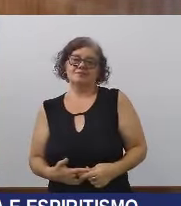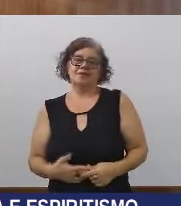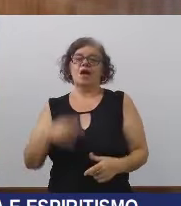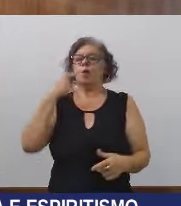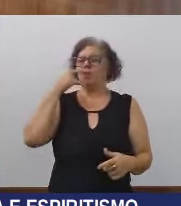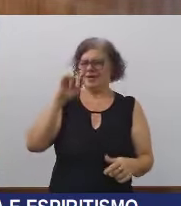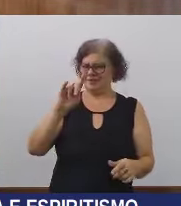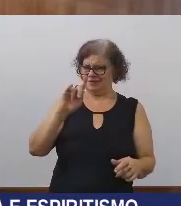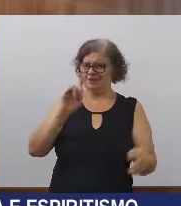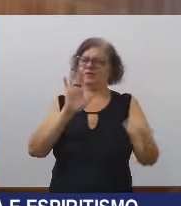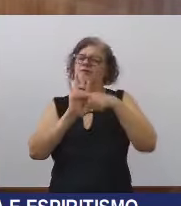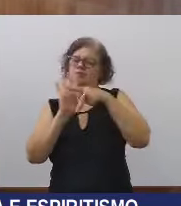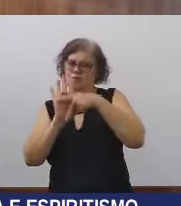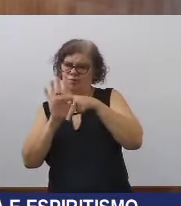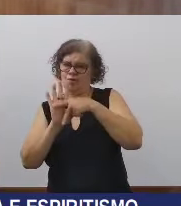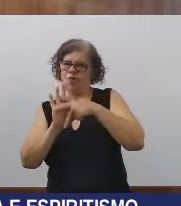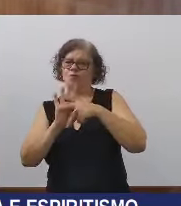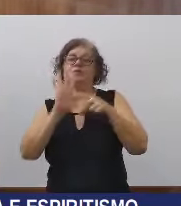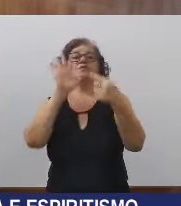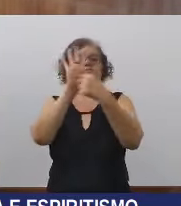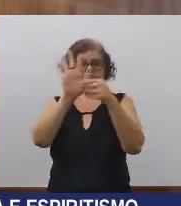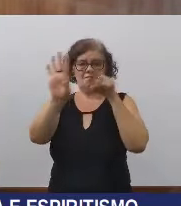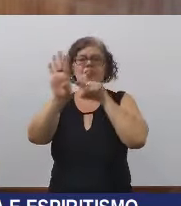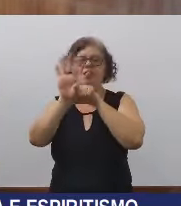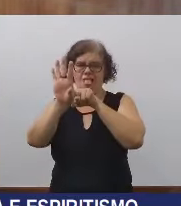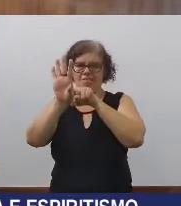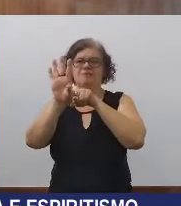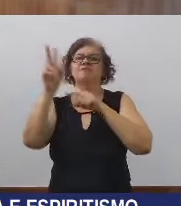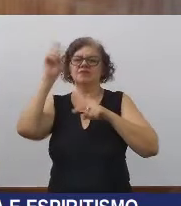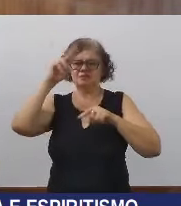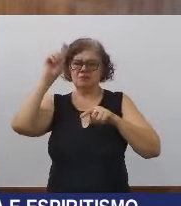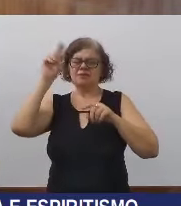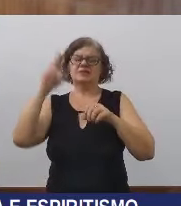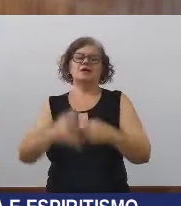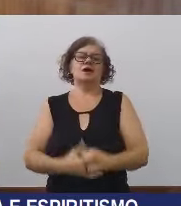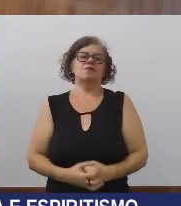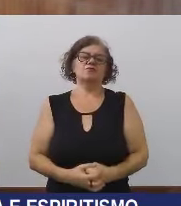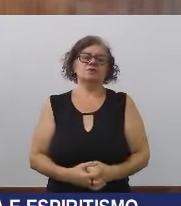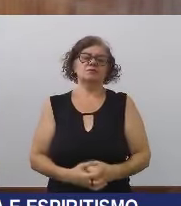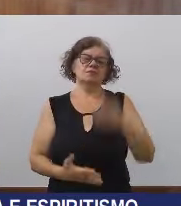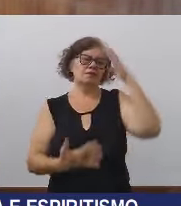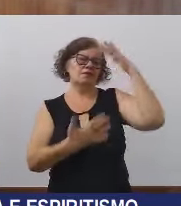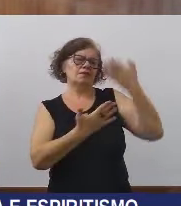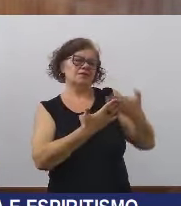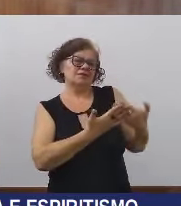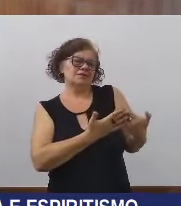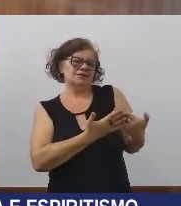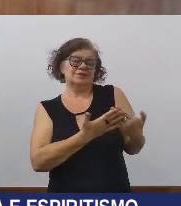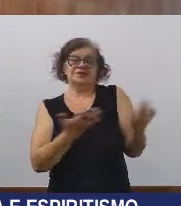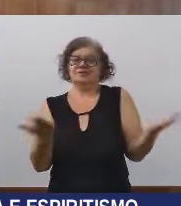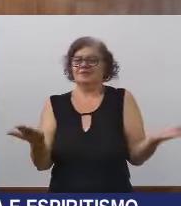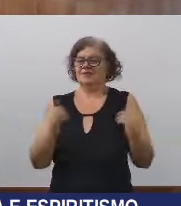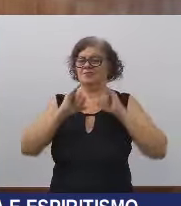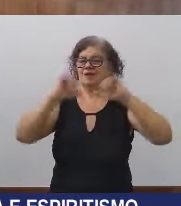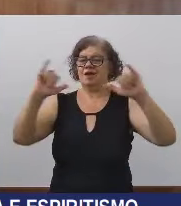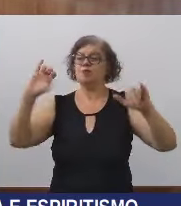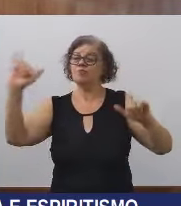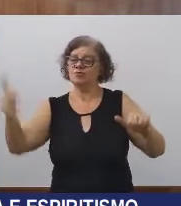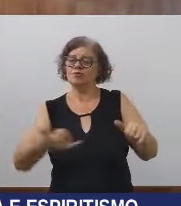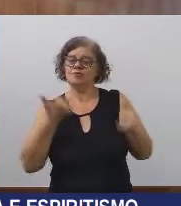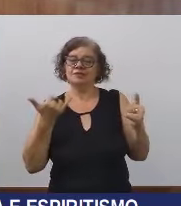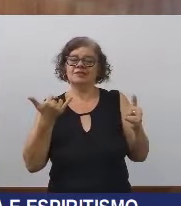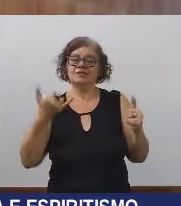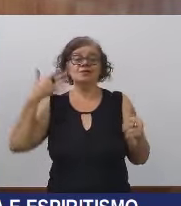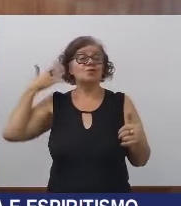Meu pai costumava dizer uma história, uma metáfora, fazer uma metáfora que acredito ser bastante oportuna